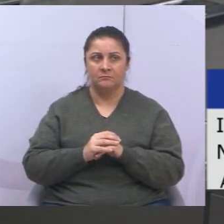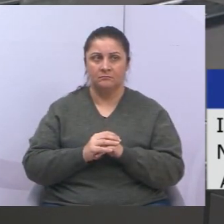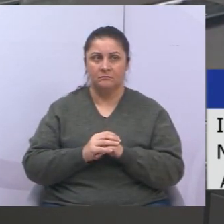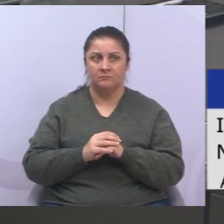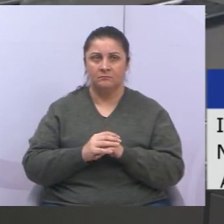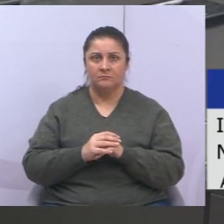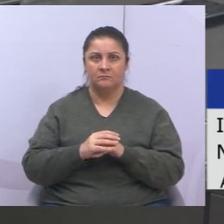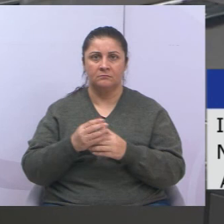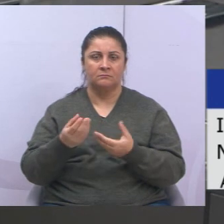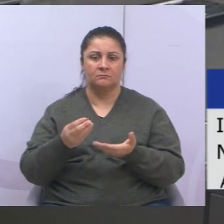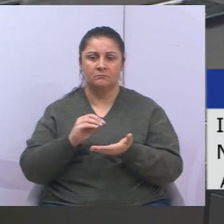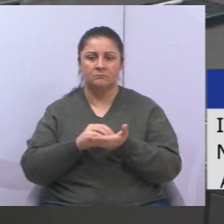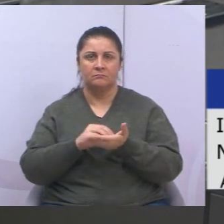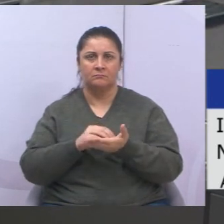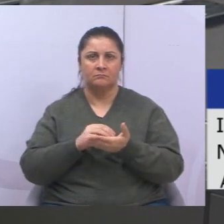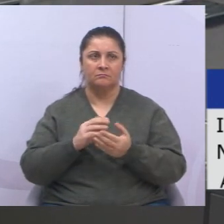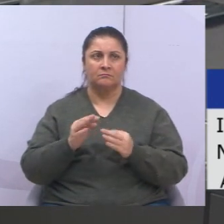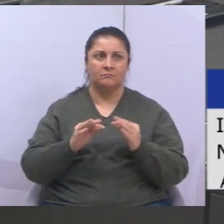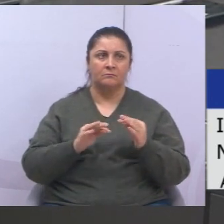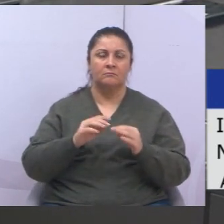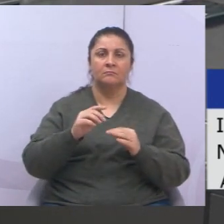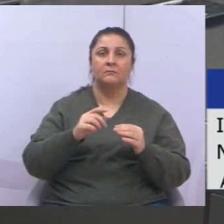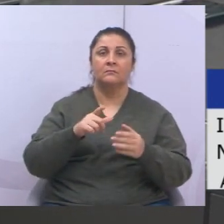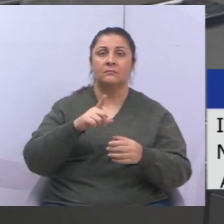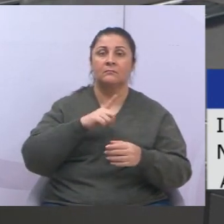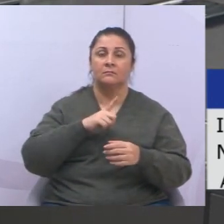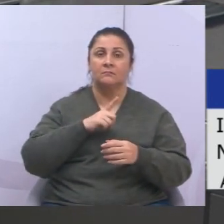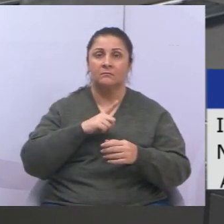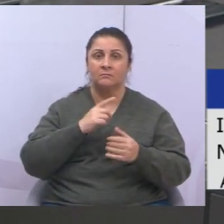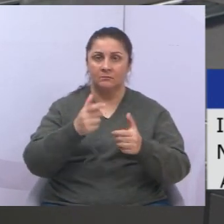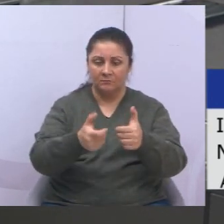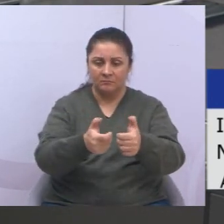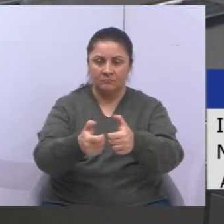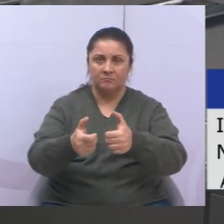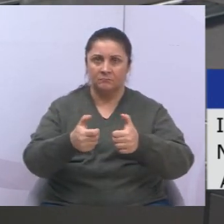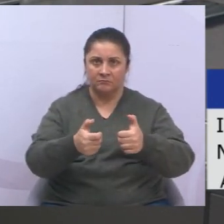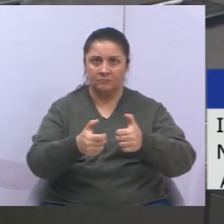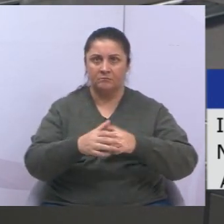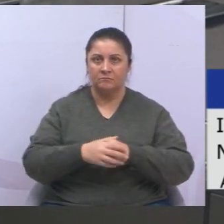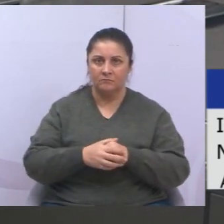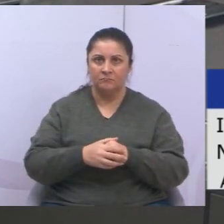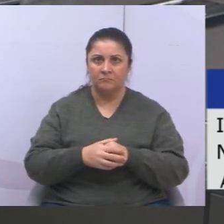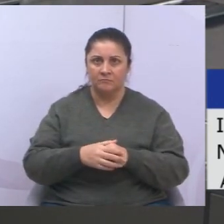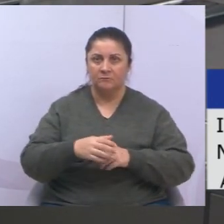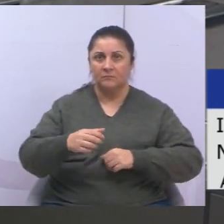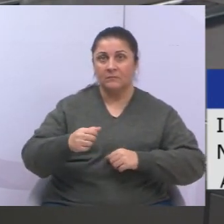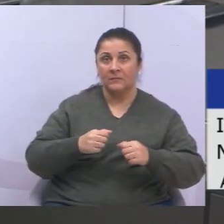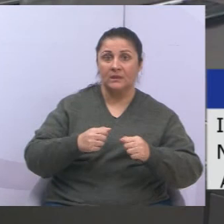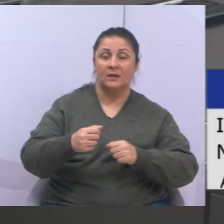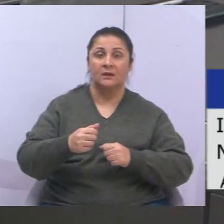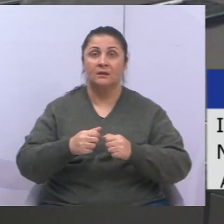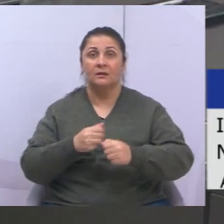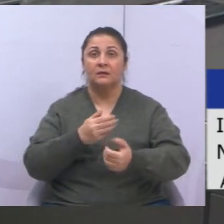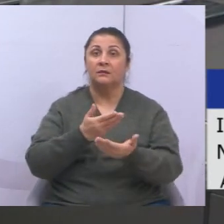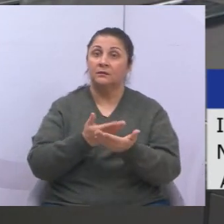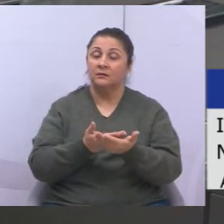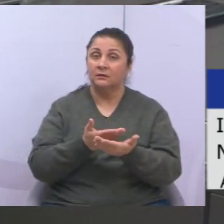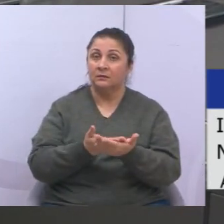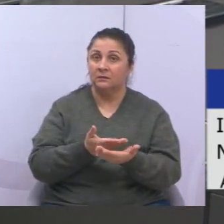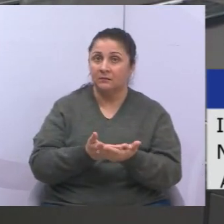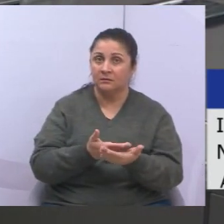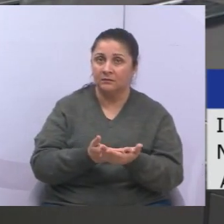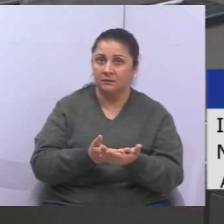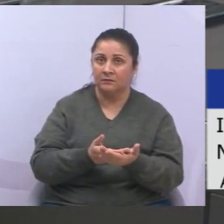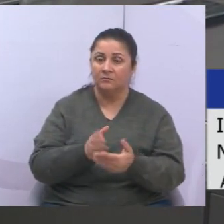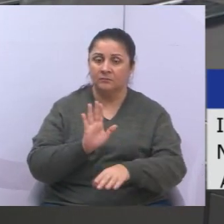movimento está ligada à tecnologia. Hoje você tem o Xbox, você tem aulas virtuais, que no momento da pandemia foi o que garantiu